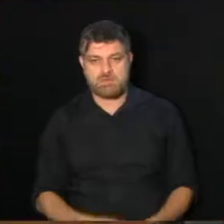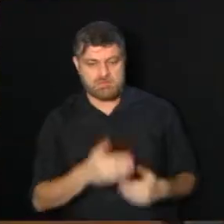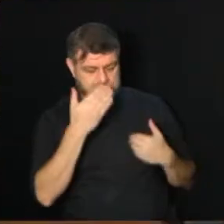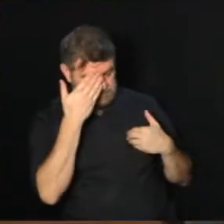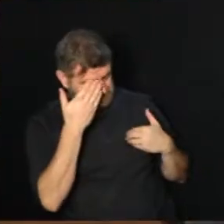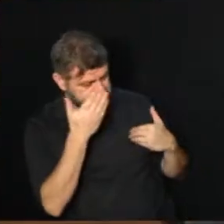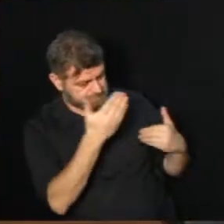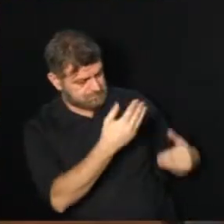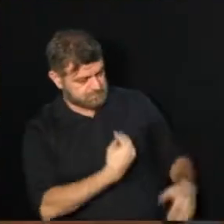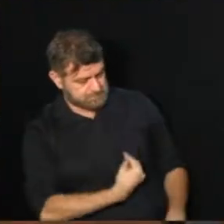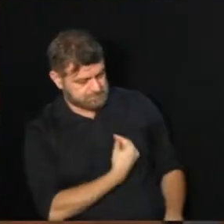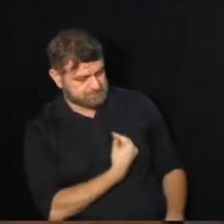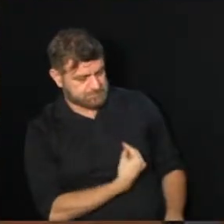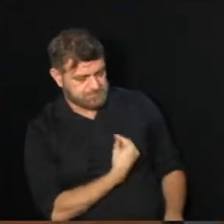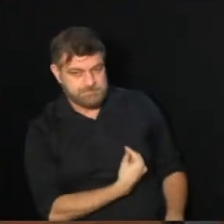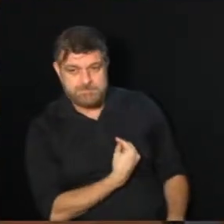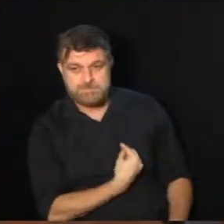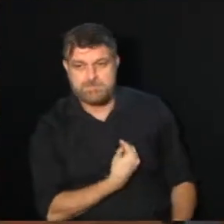Camargo pela participação.